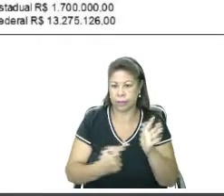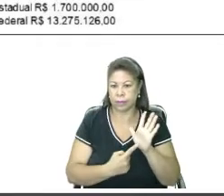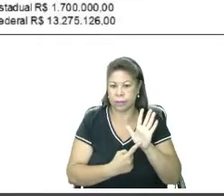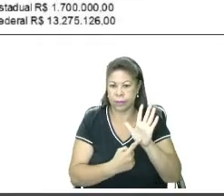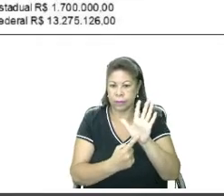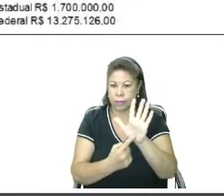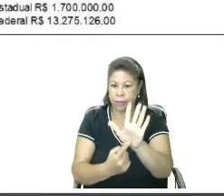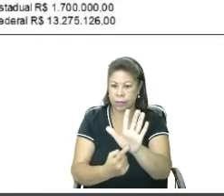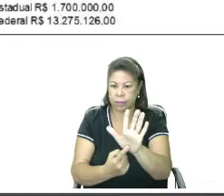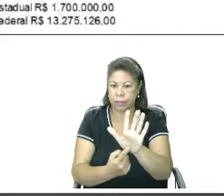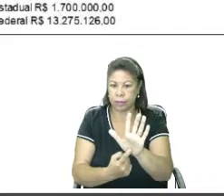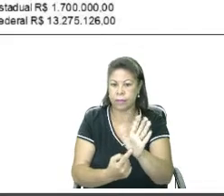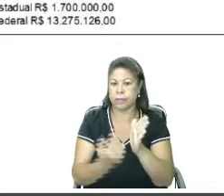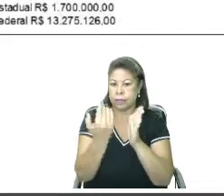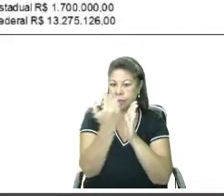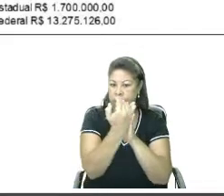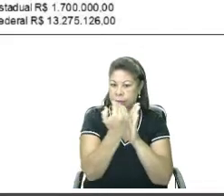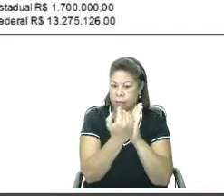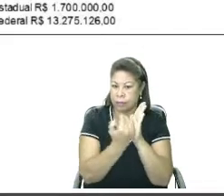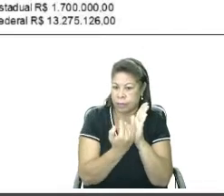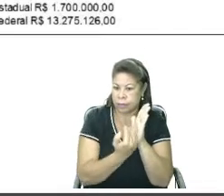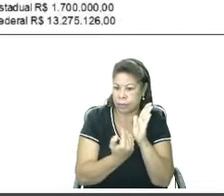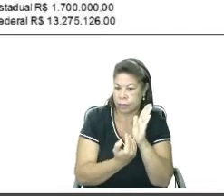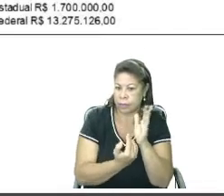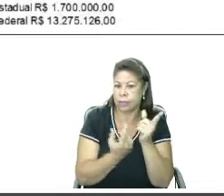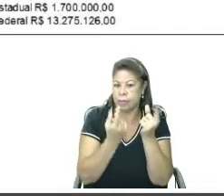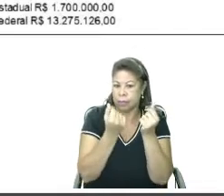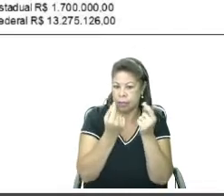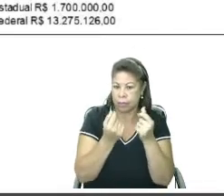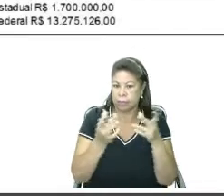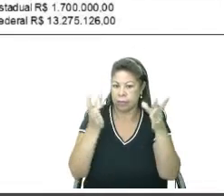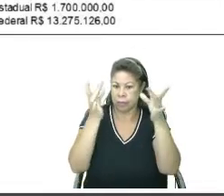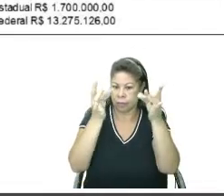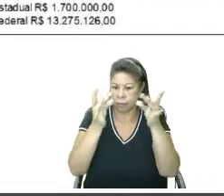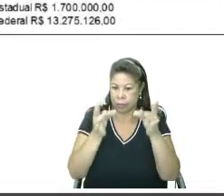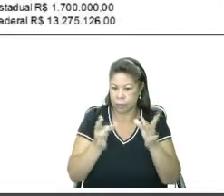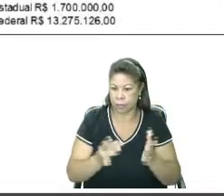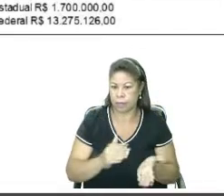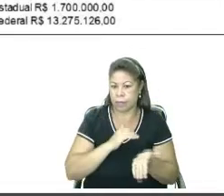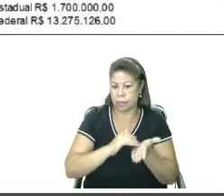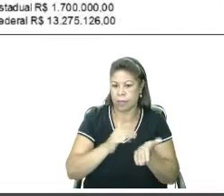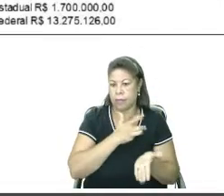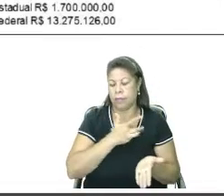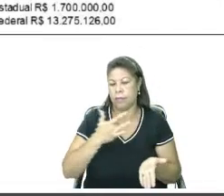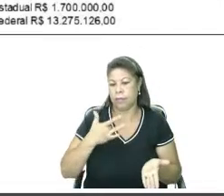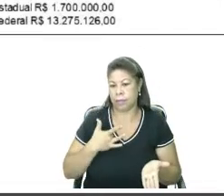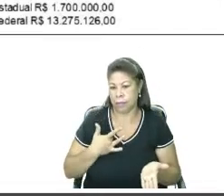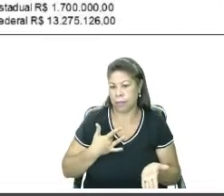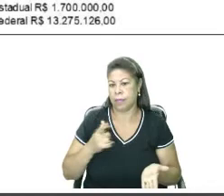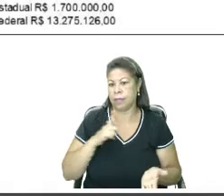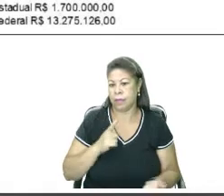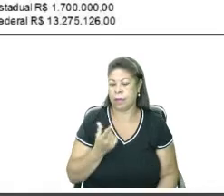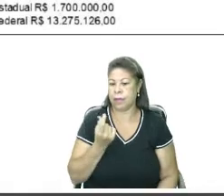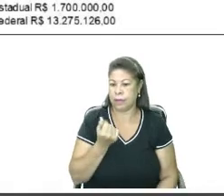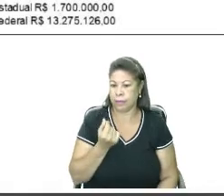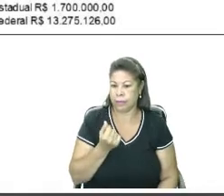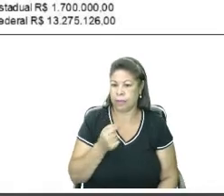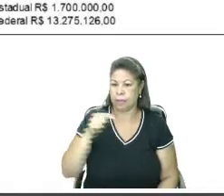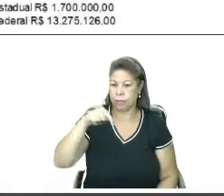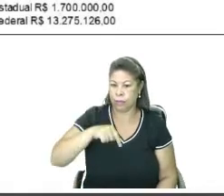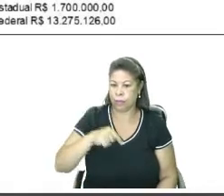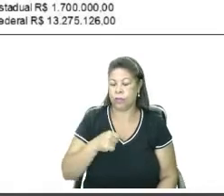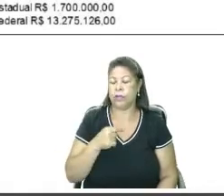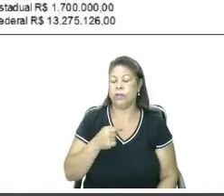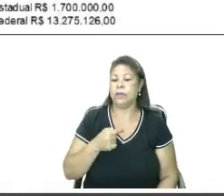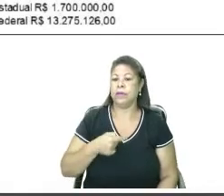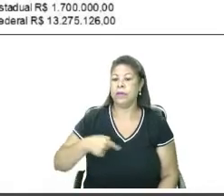A primeira tela é a composição do orçamento da Secretaria de Saúde. A gente tem um orçamento atualizado em 2021